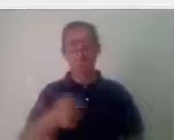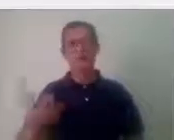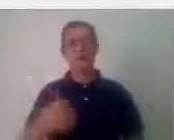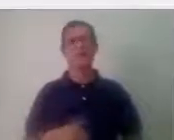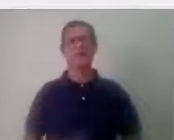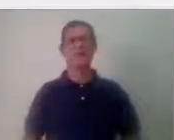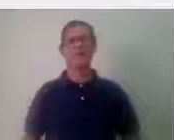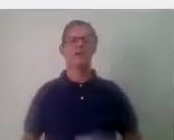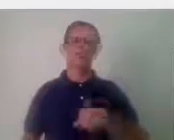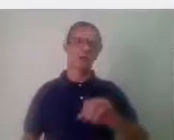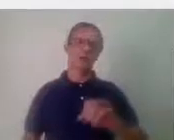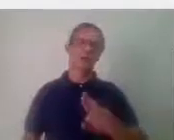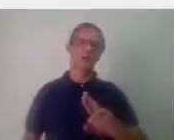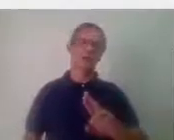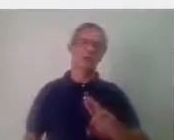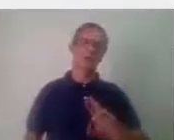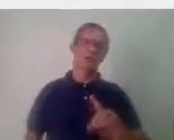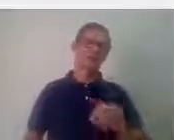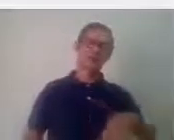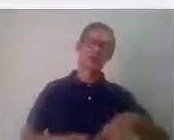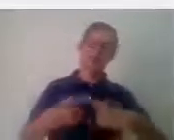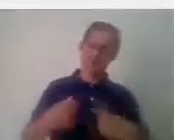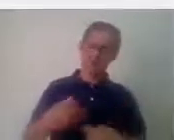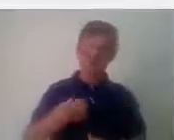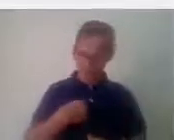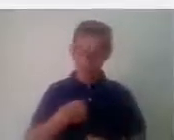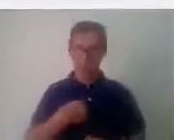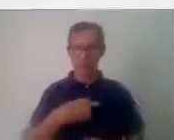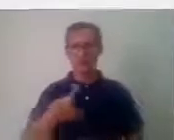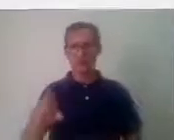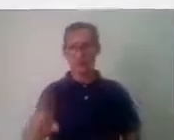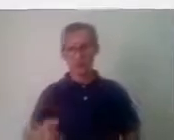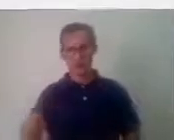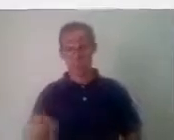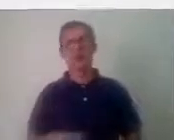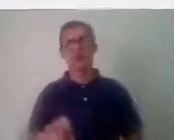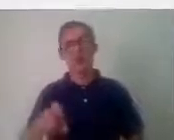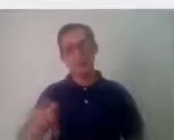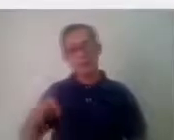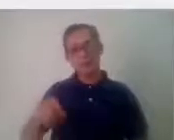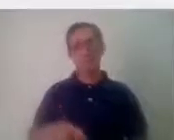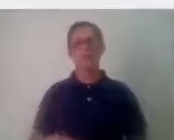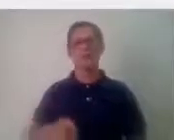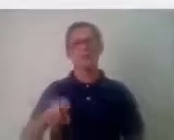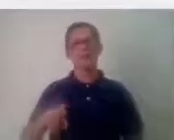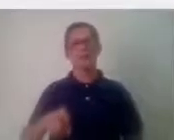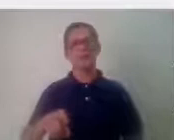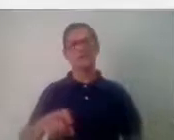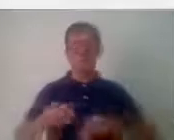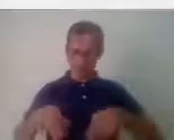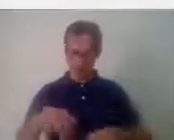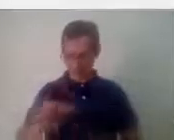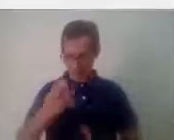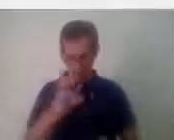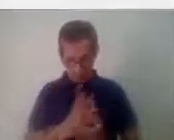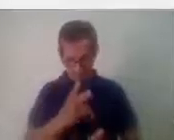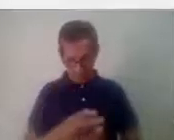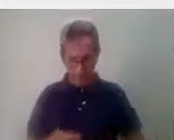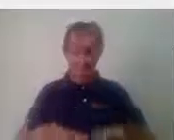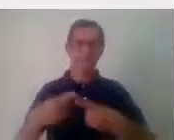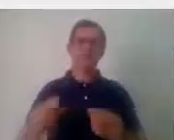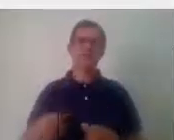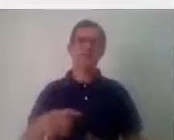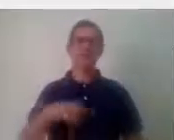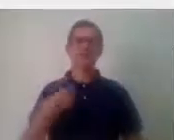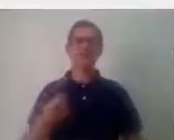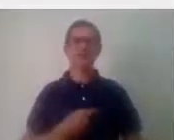primeira ordem? Se eu estou derivando em relação a x, x varia, y é constante. Aqui